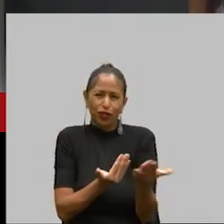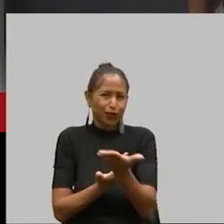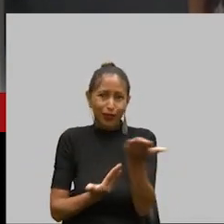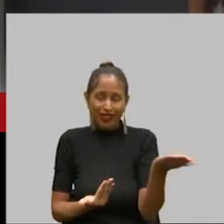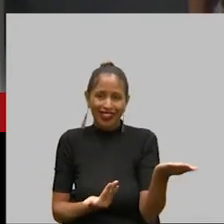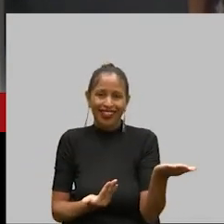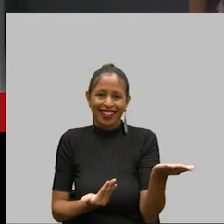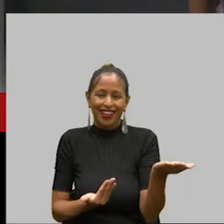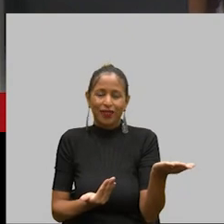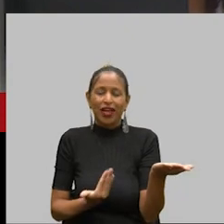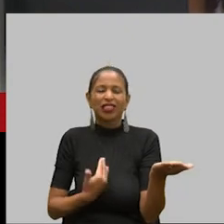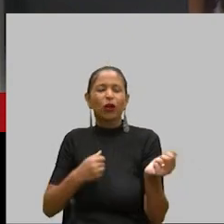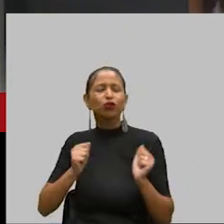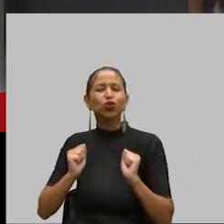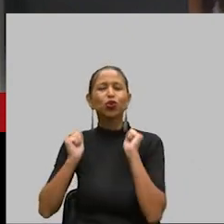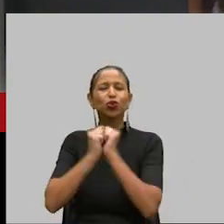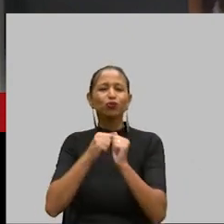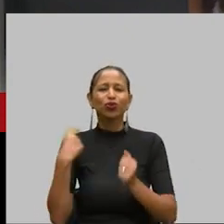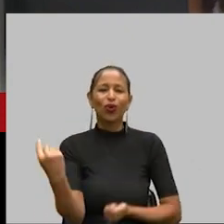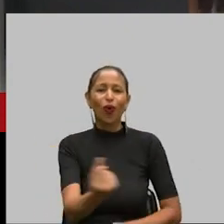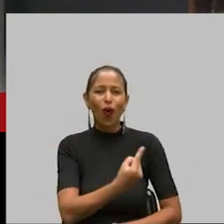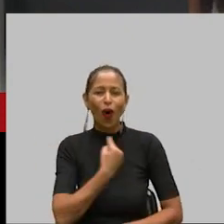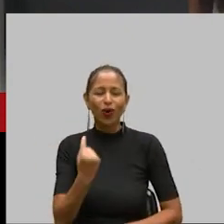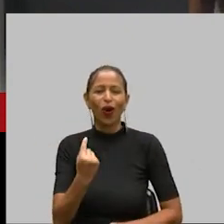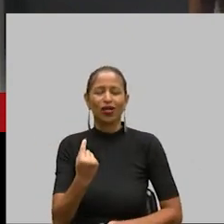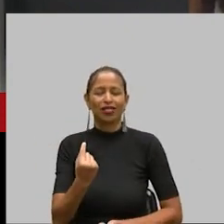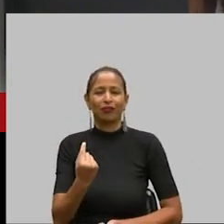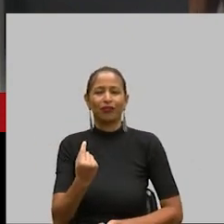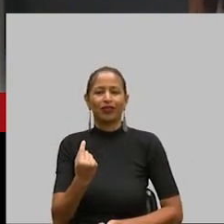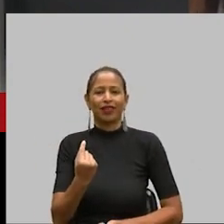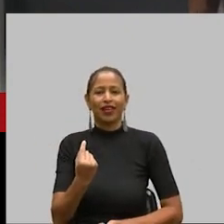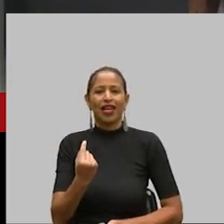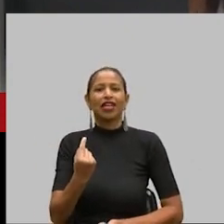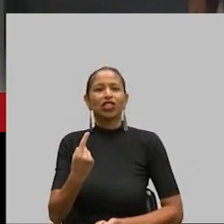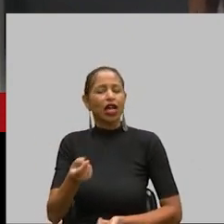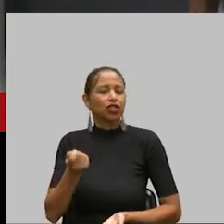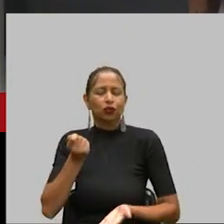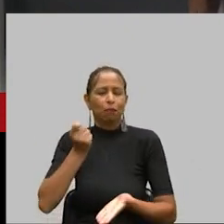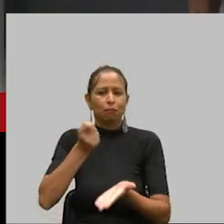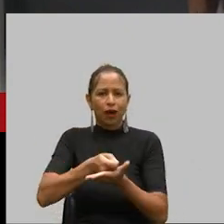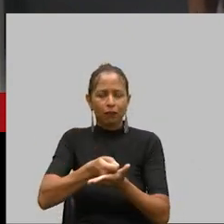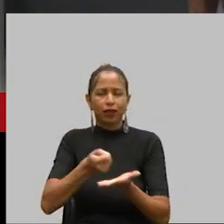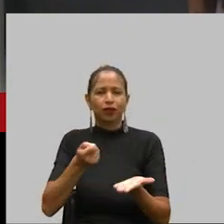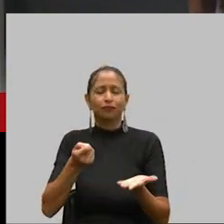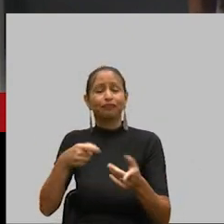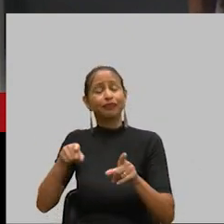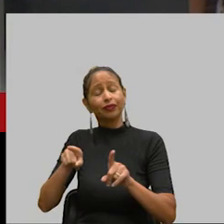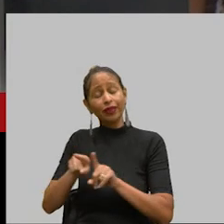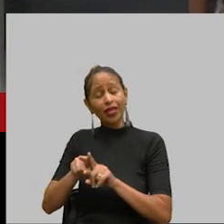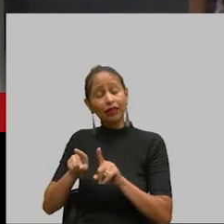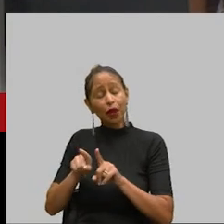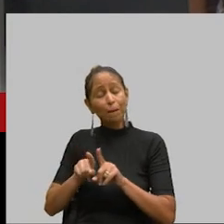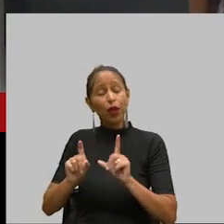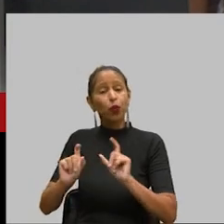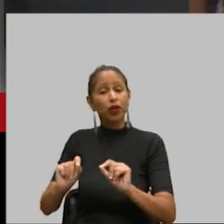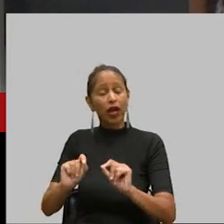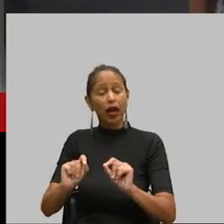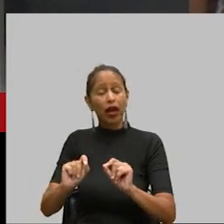então Conte conosco né nessas lutas seja no Parlamento e seja também